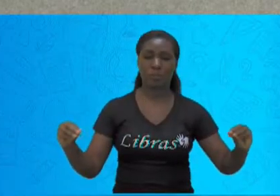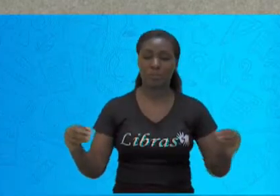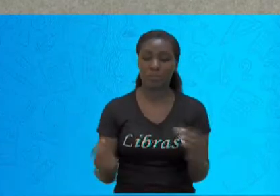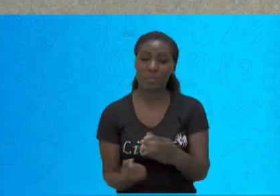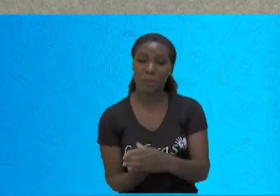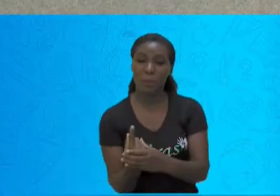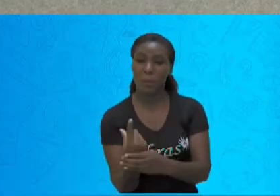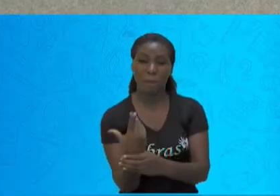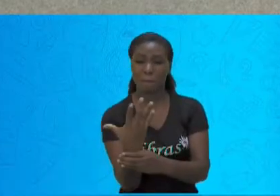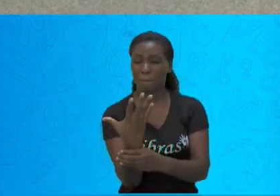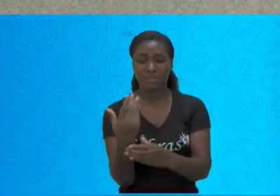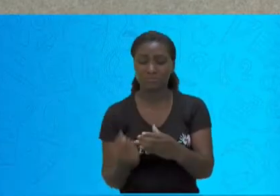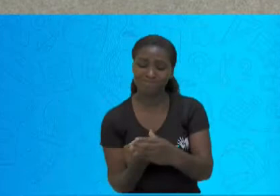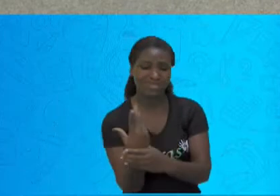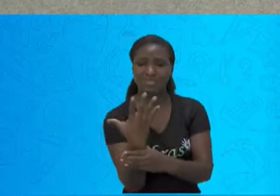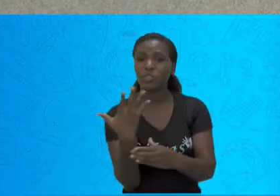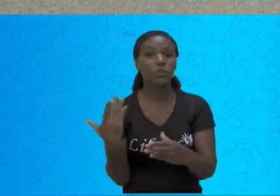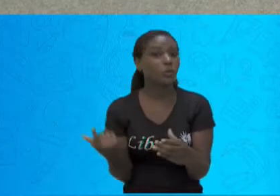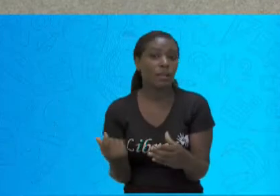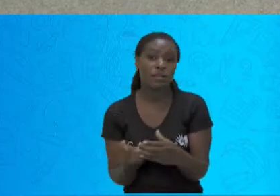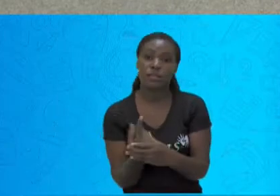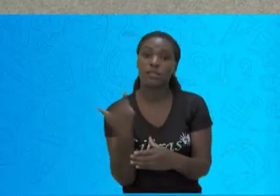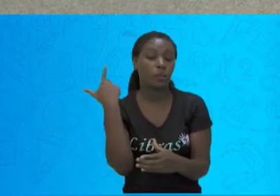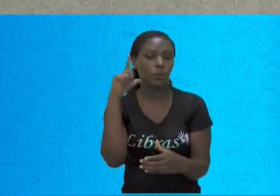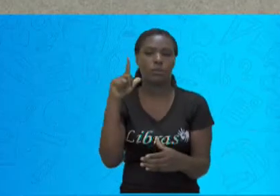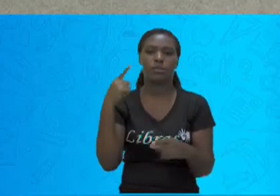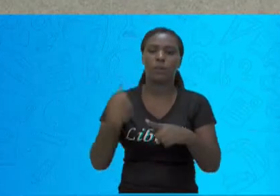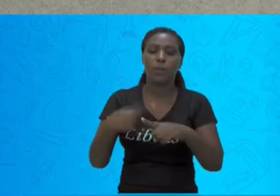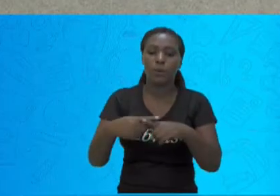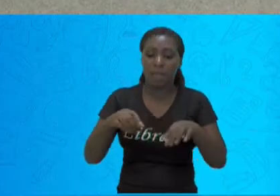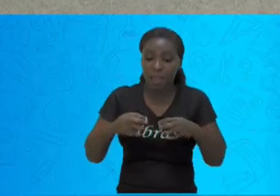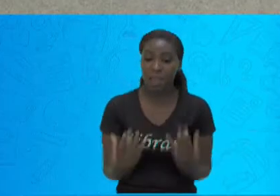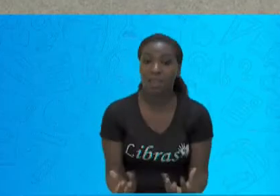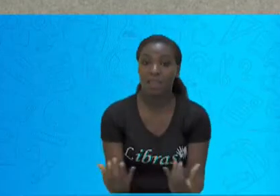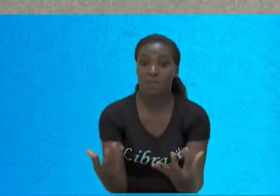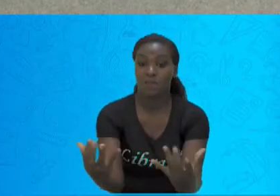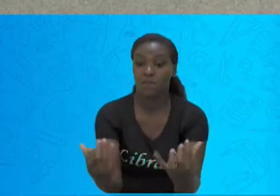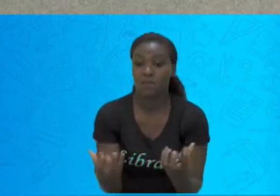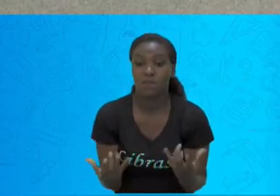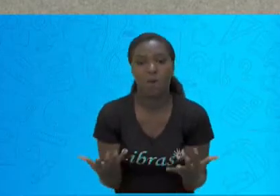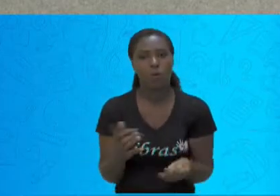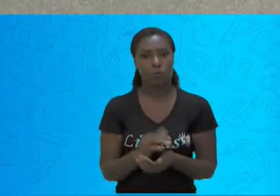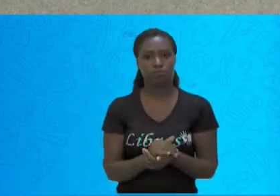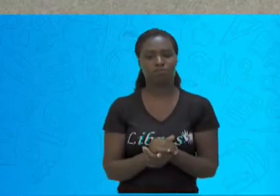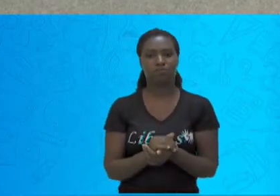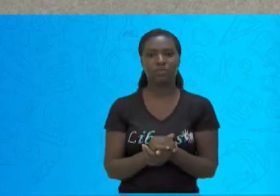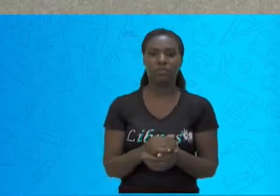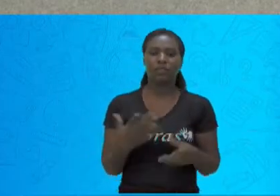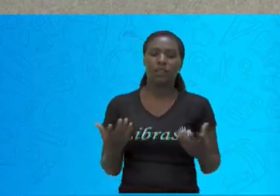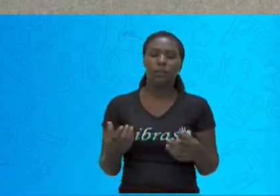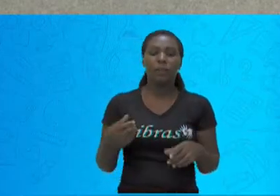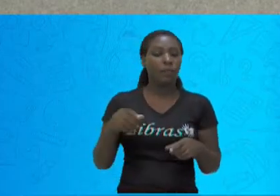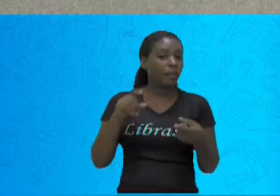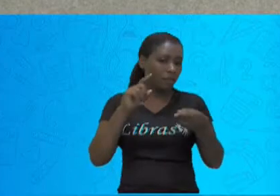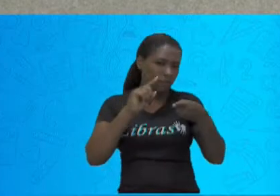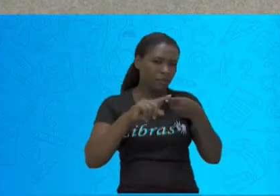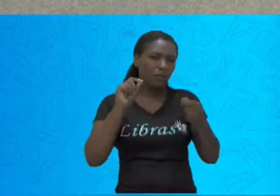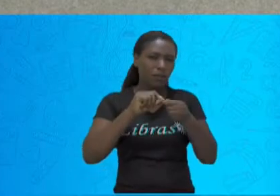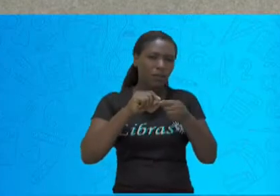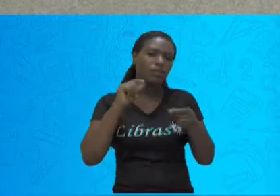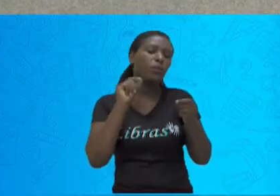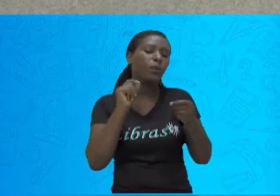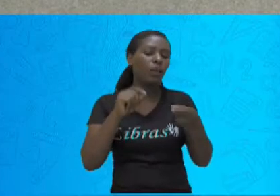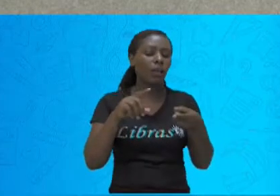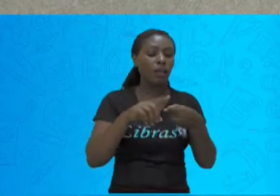dia. Também cultivavam abóbora, feijão, tomate e várias outras